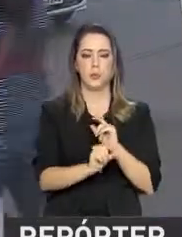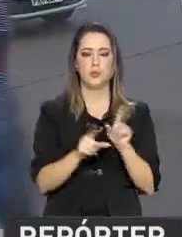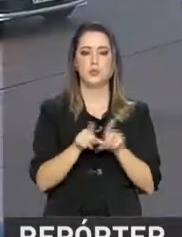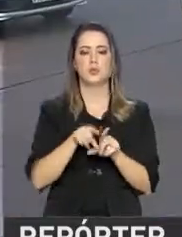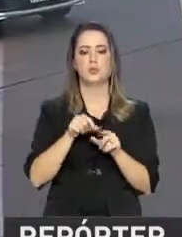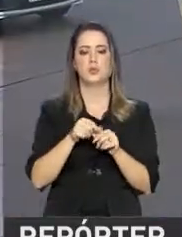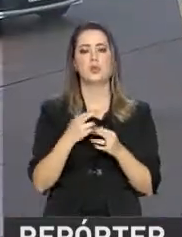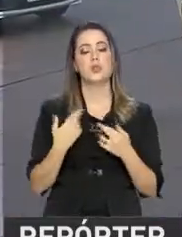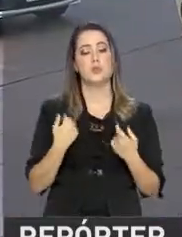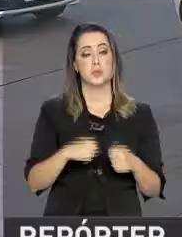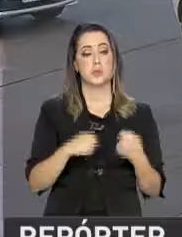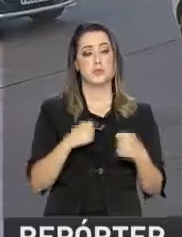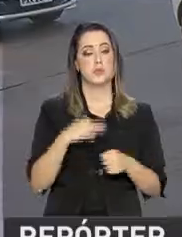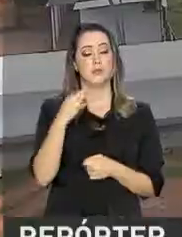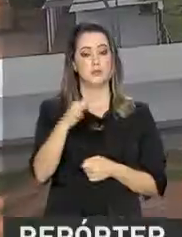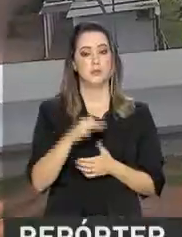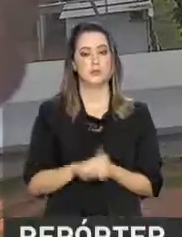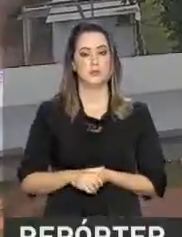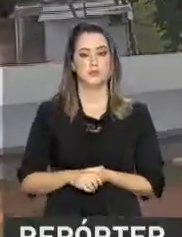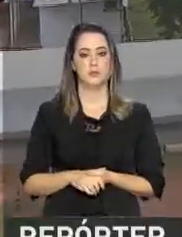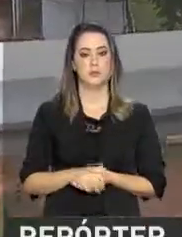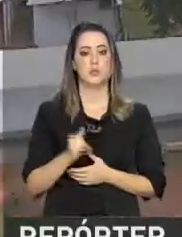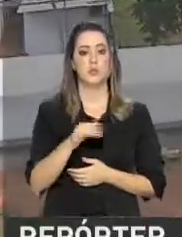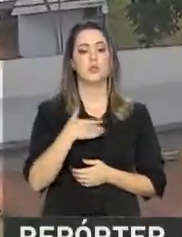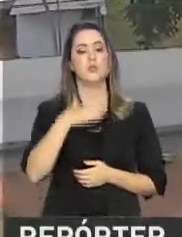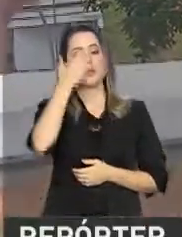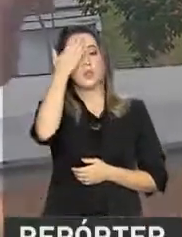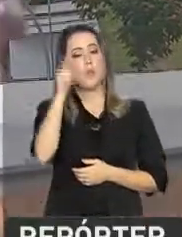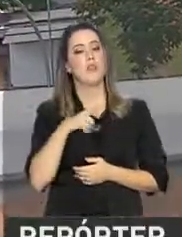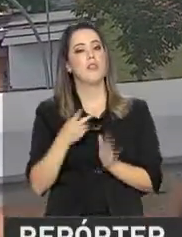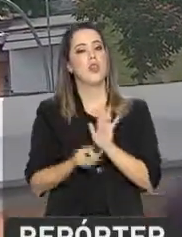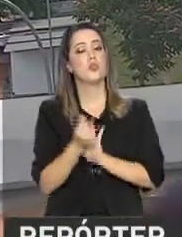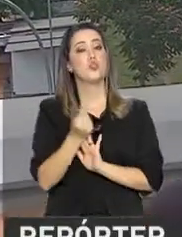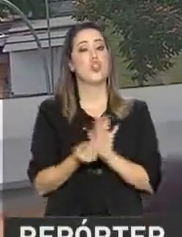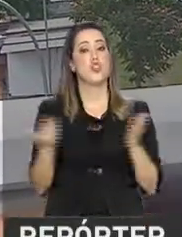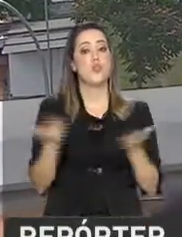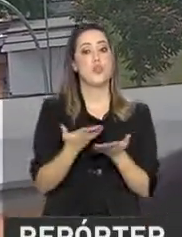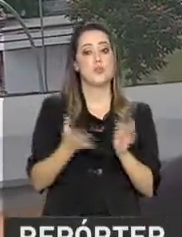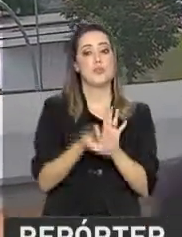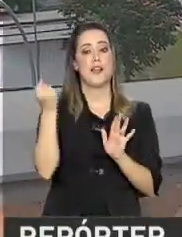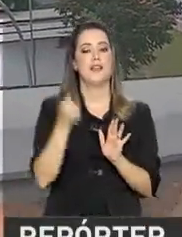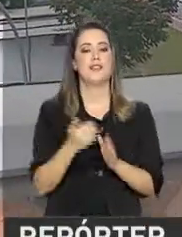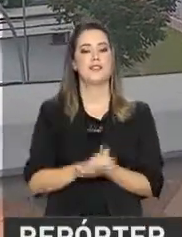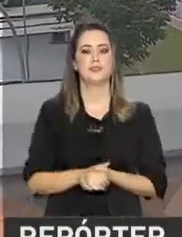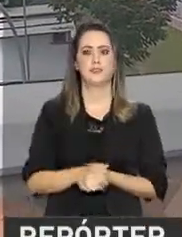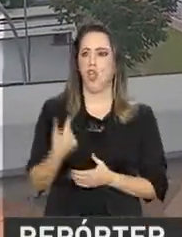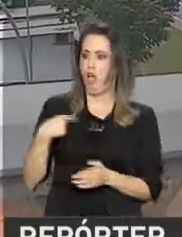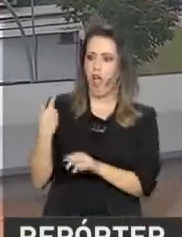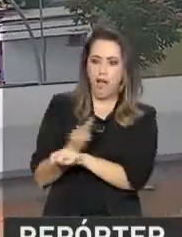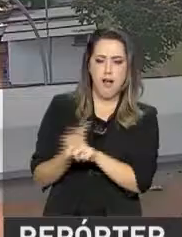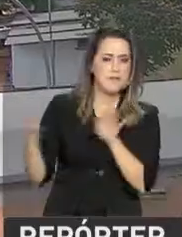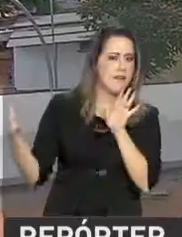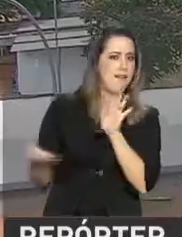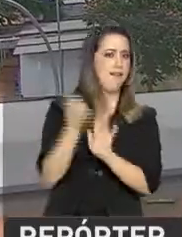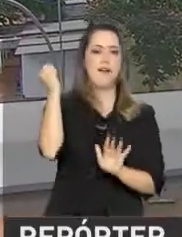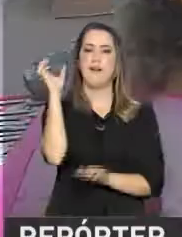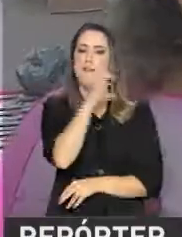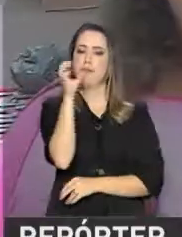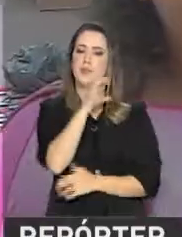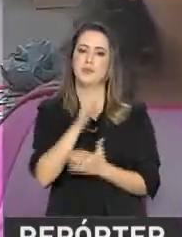alguma necessidade futura que já faria se descobrisse que tenham dinheiro para sacar e não sabia de wilson é cansá lo imediatamente